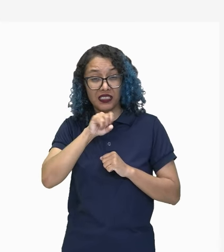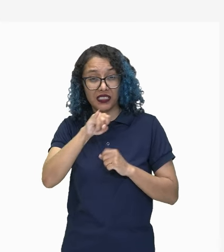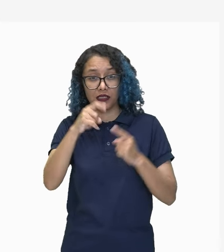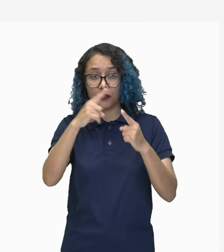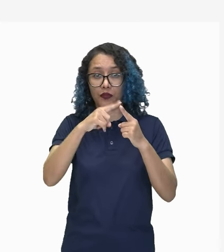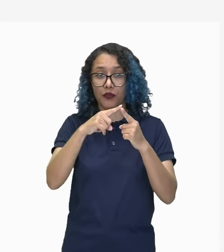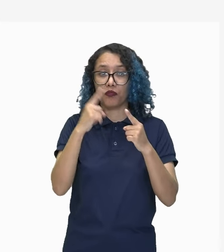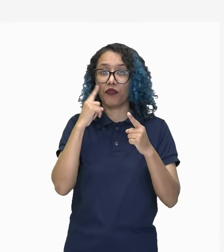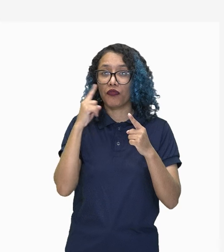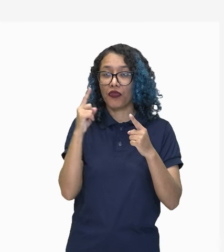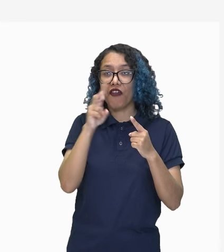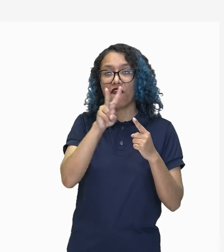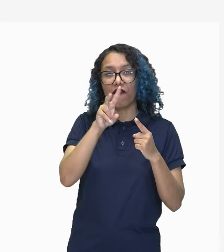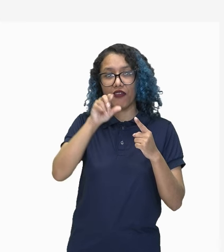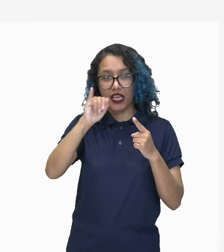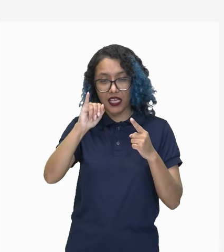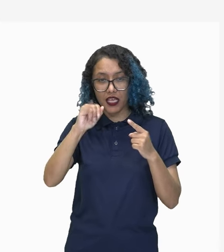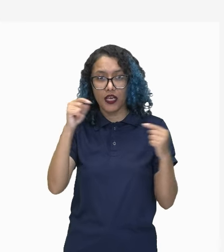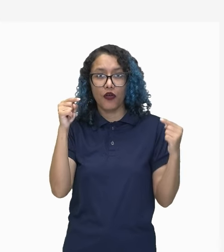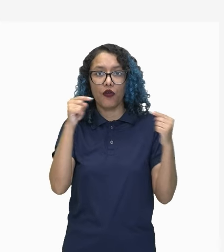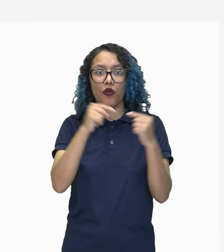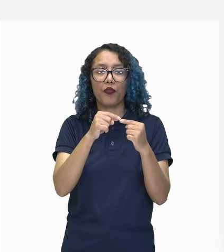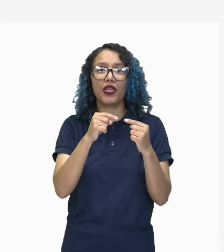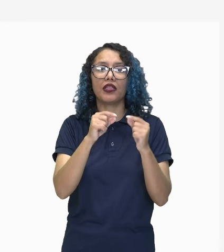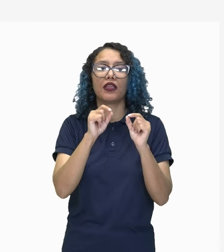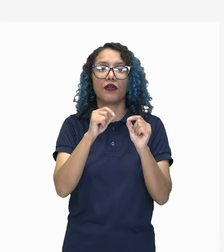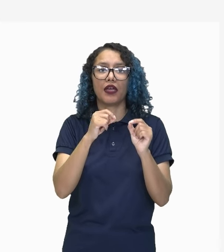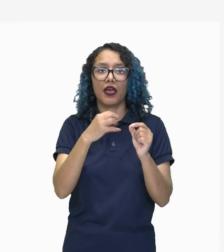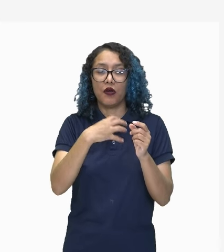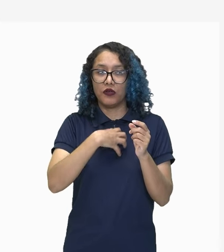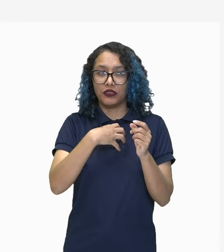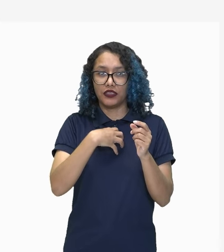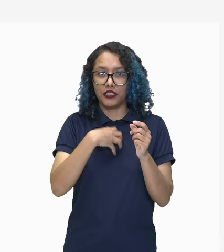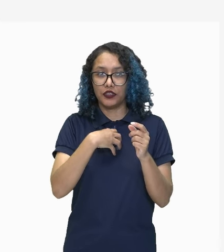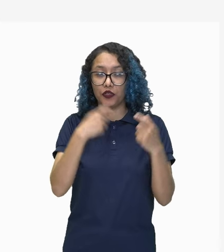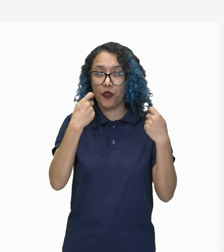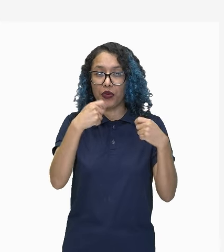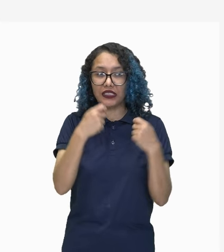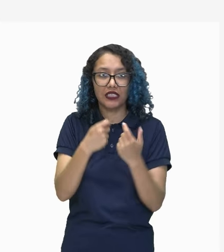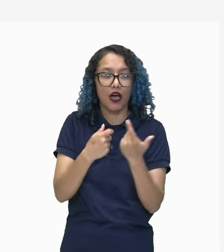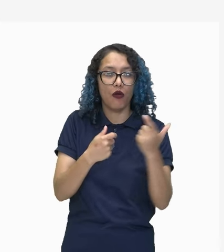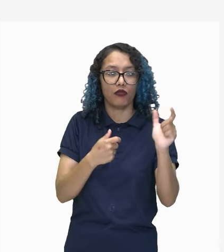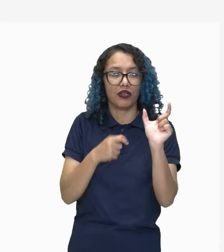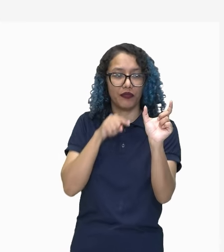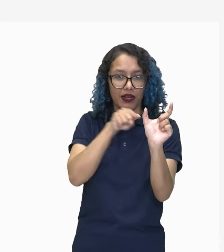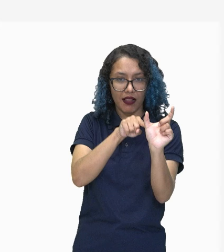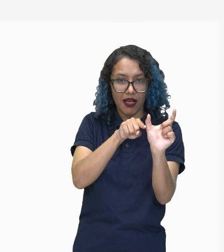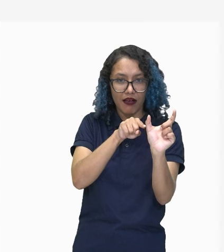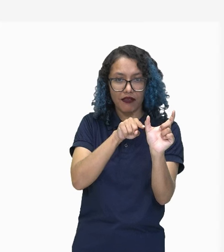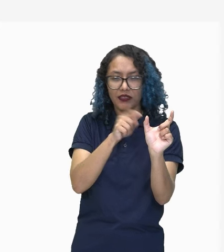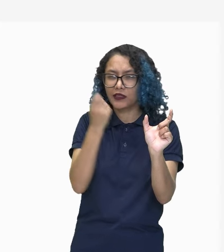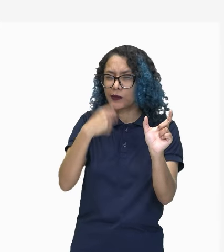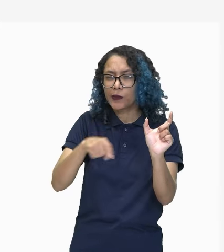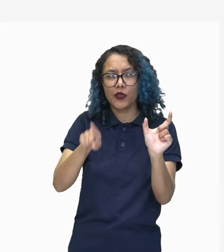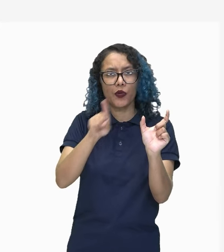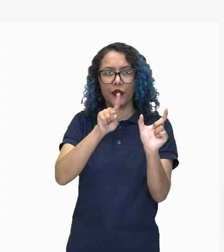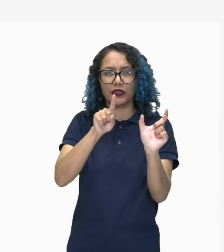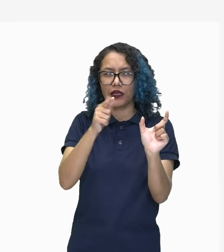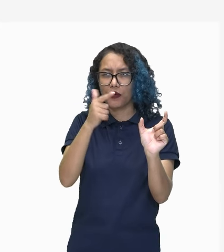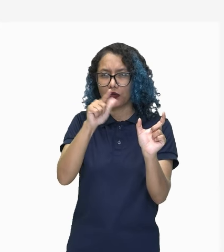verbo intransitivo é aquele que o sentido não transita para outro termo, não precisa de